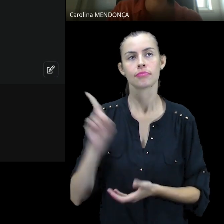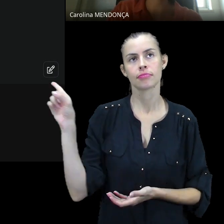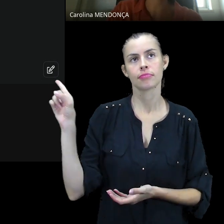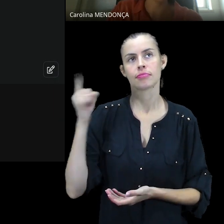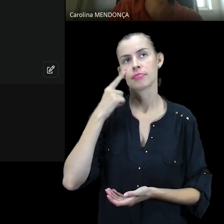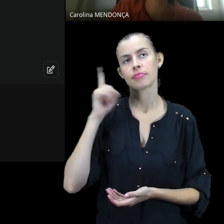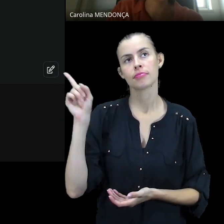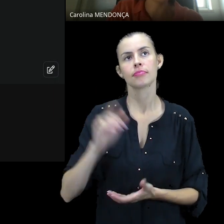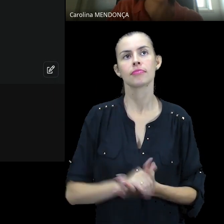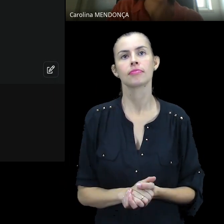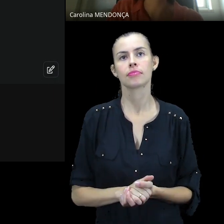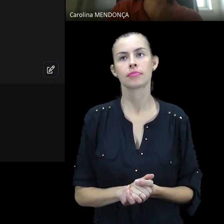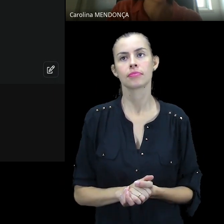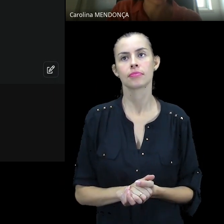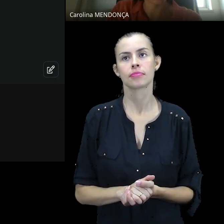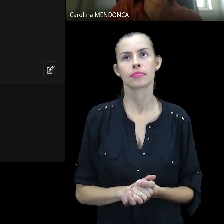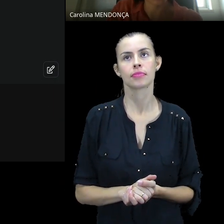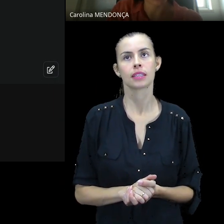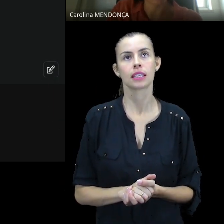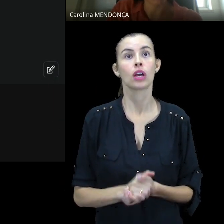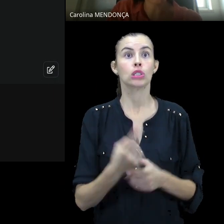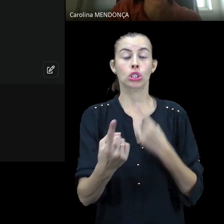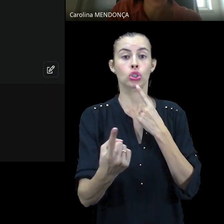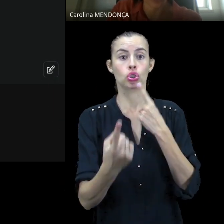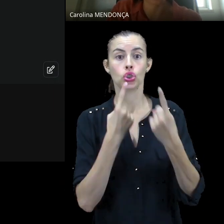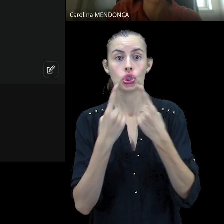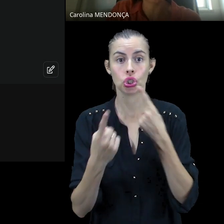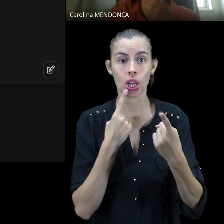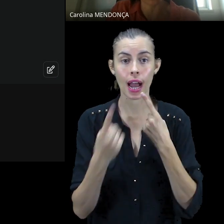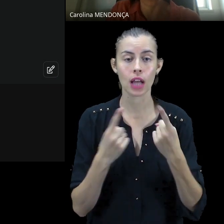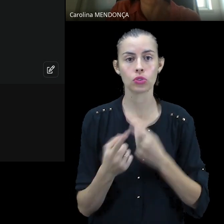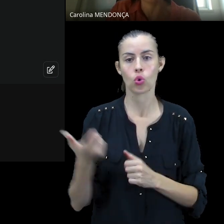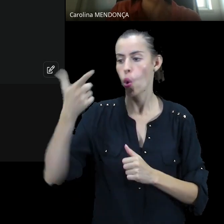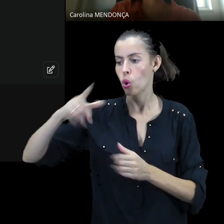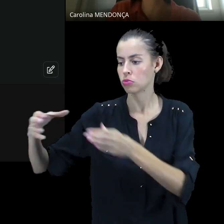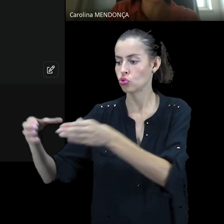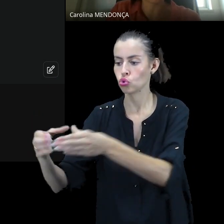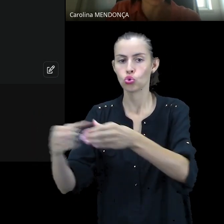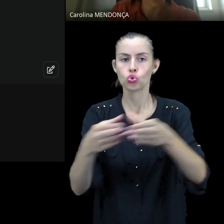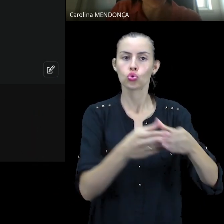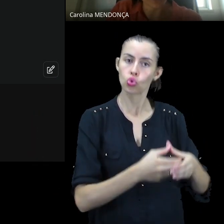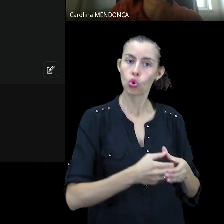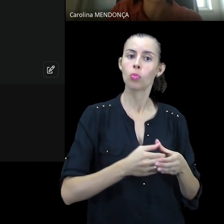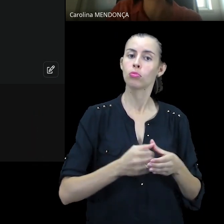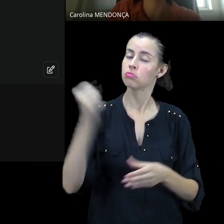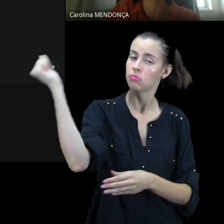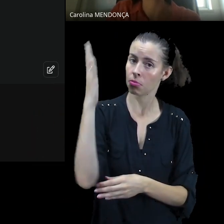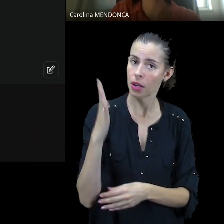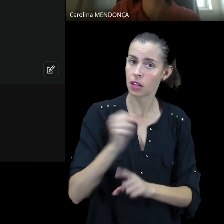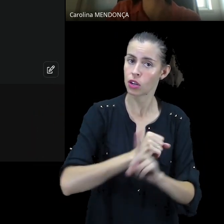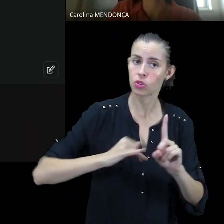qualificada. Aí tem também o estabelecimento desse diálogo construtivo e transformador entre os demais setores da sociedade